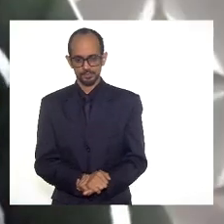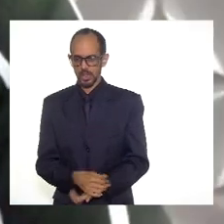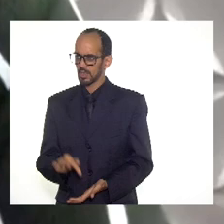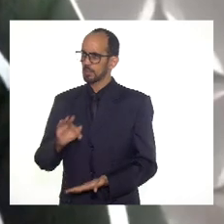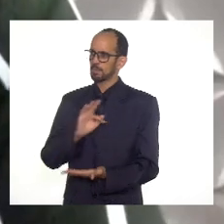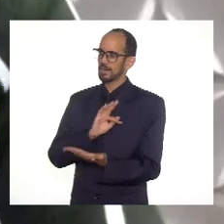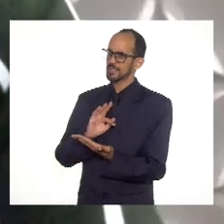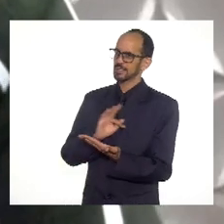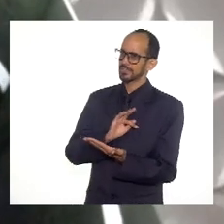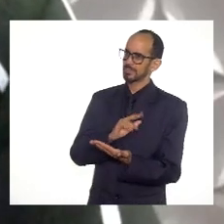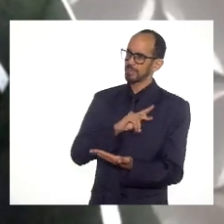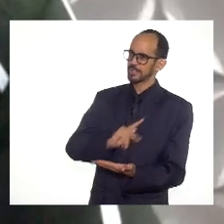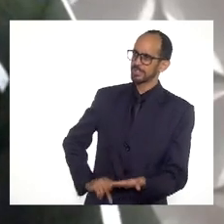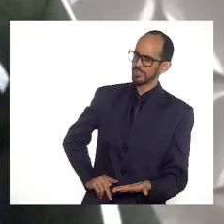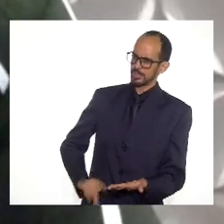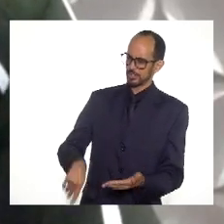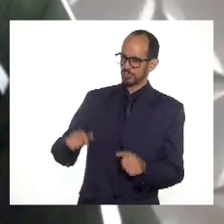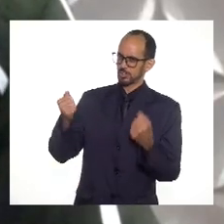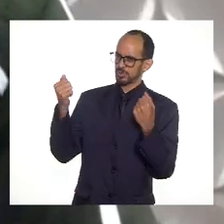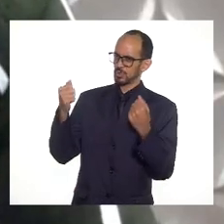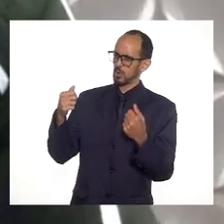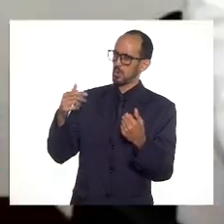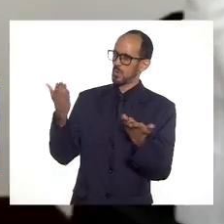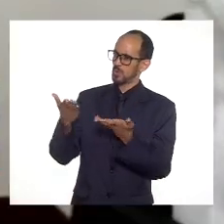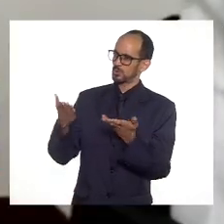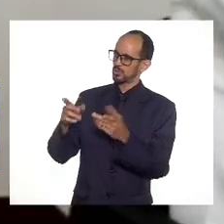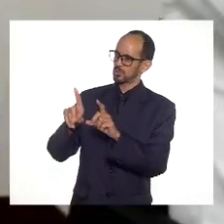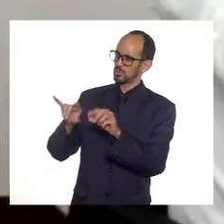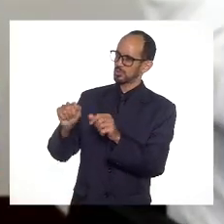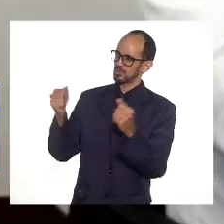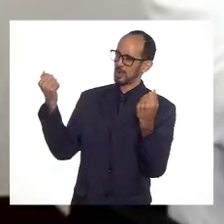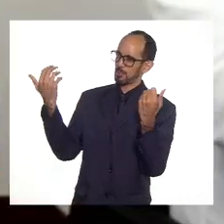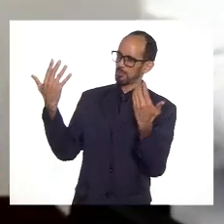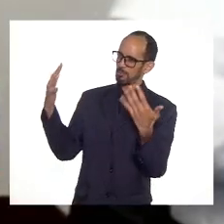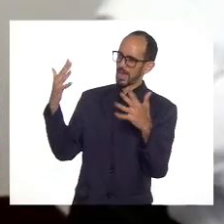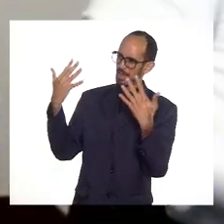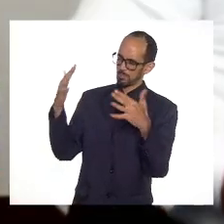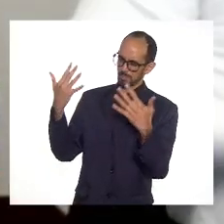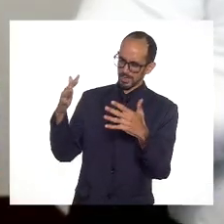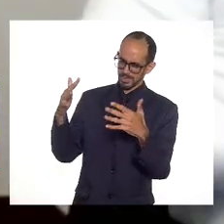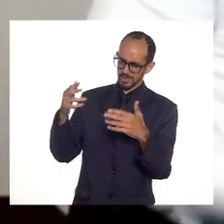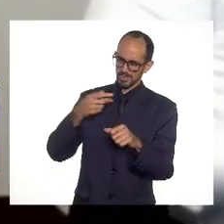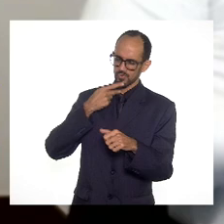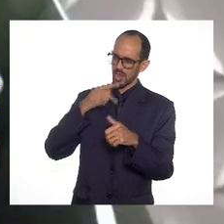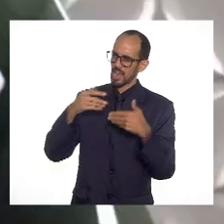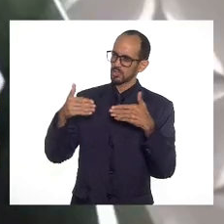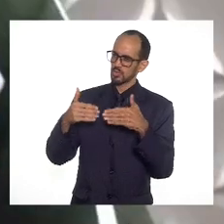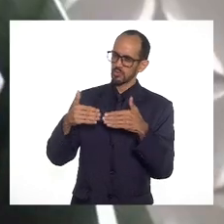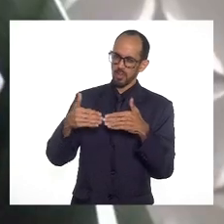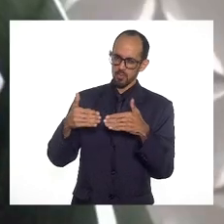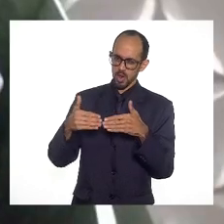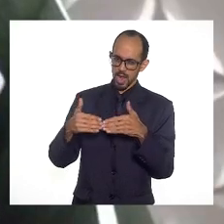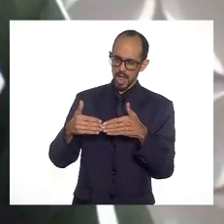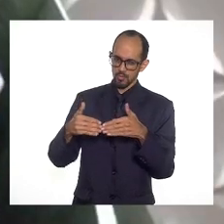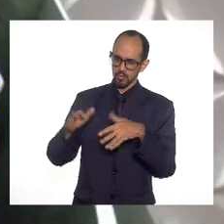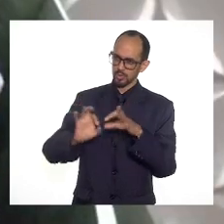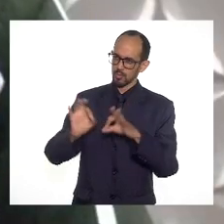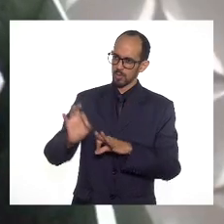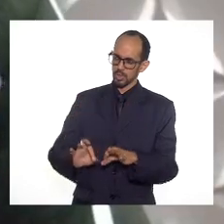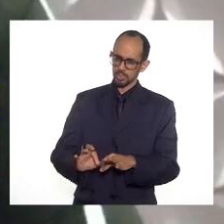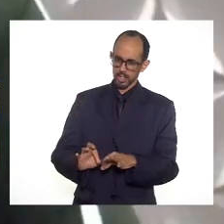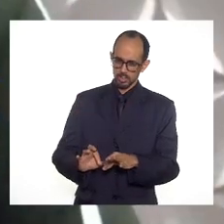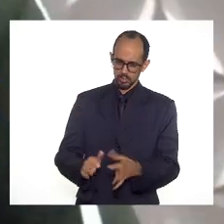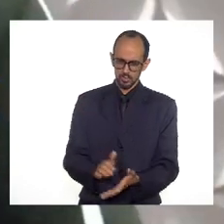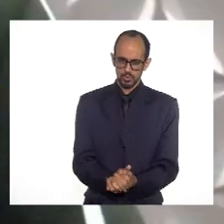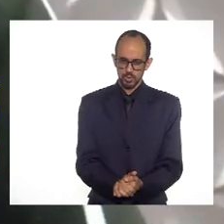Presidente, hoje é o dia de lhe dar parabéns. Inicialmente, externar aqui meu voto favorável a esse projeto